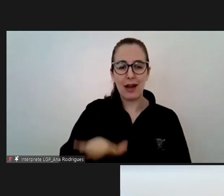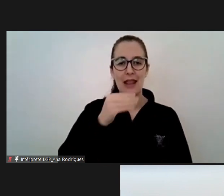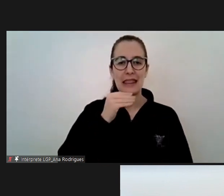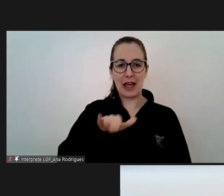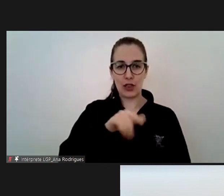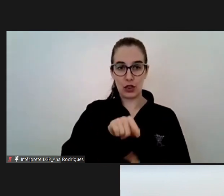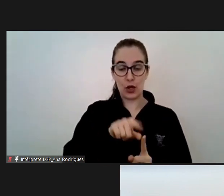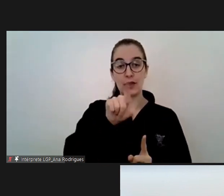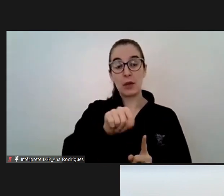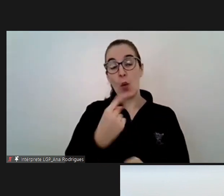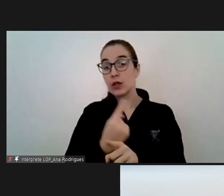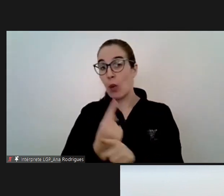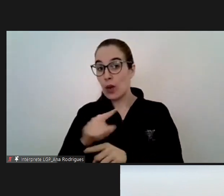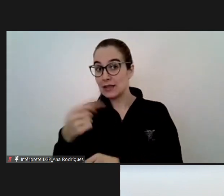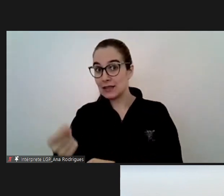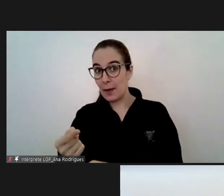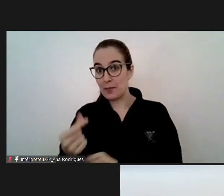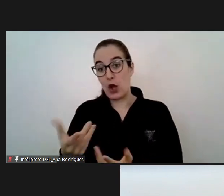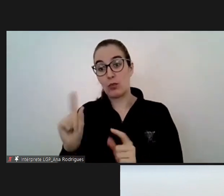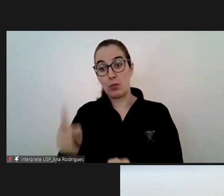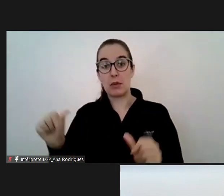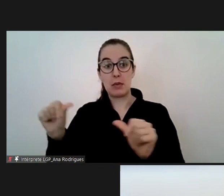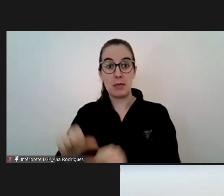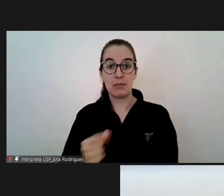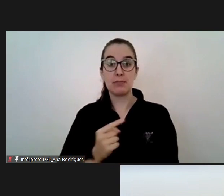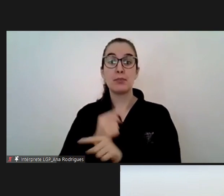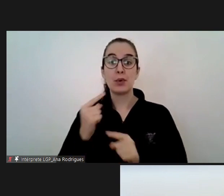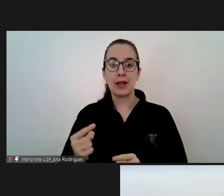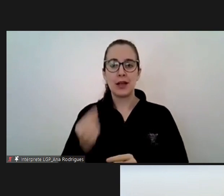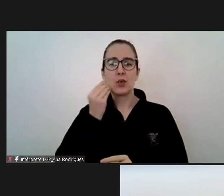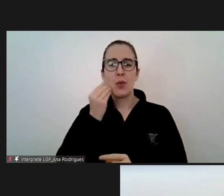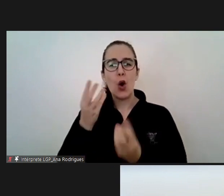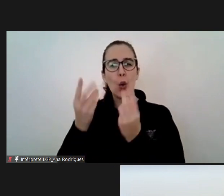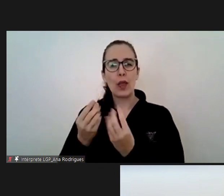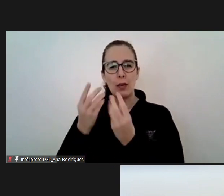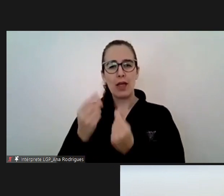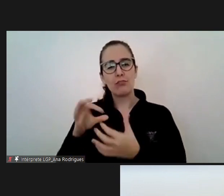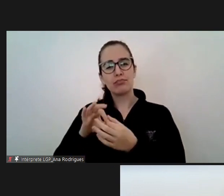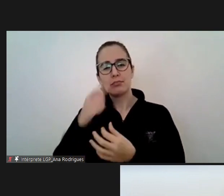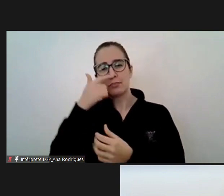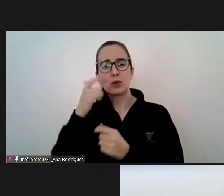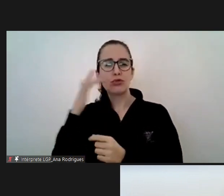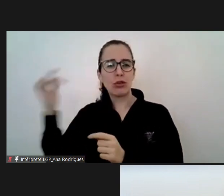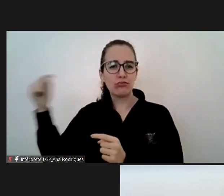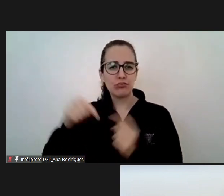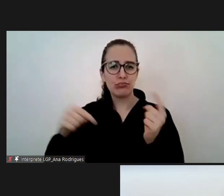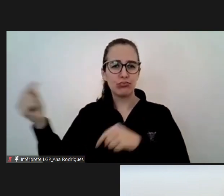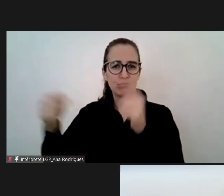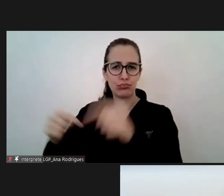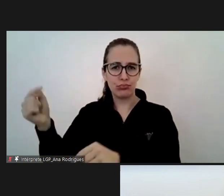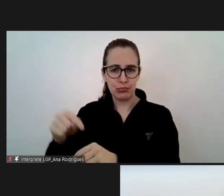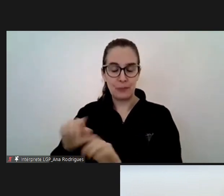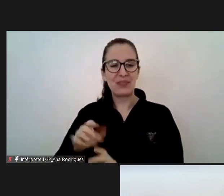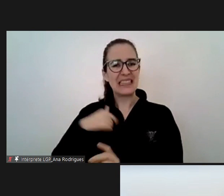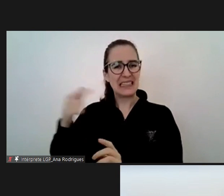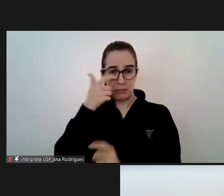com uma questão que se agravou, que é a questão da contabilidade dos eleitores na imigração. Não vamos perder tempo com os eleitores na